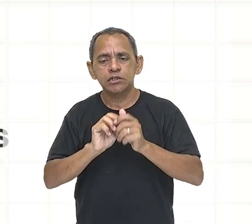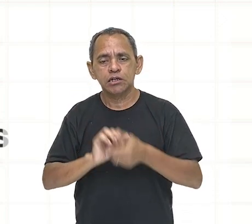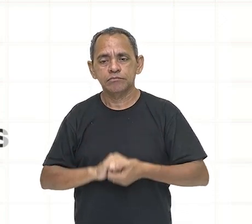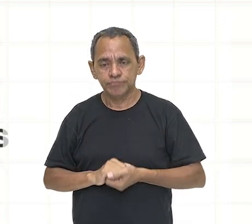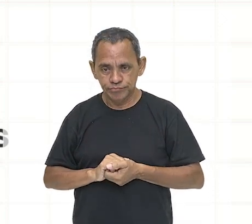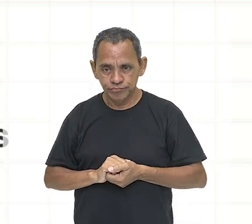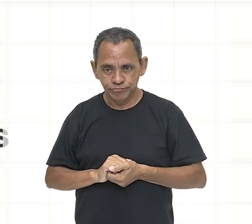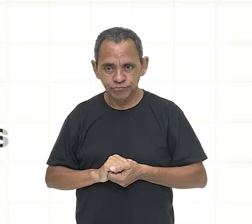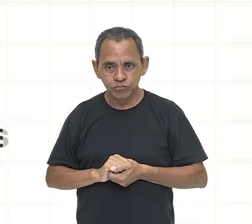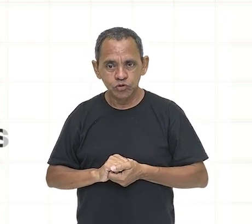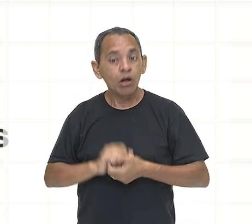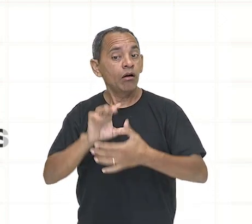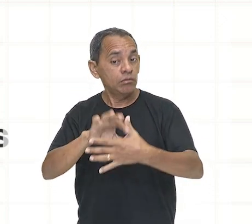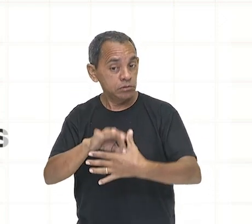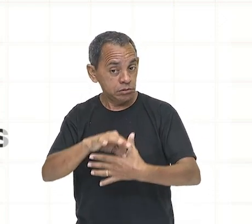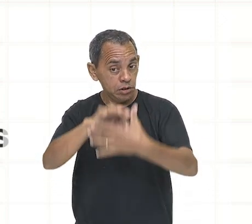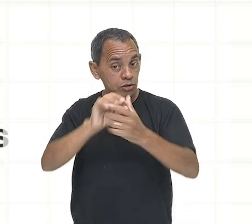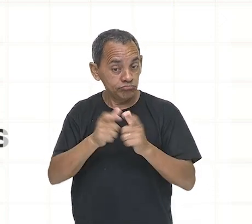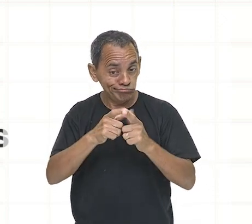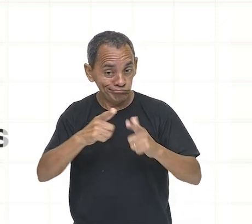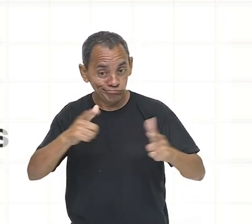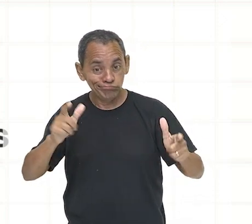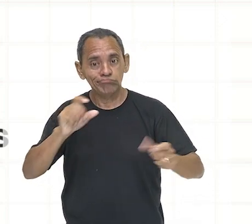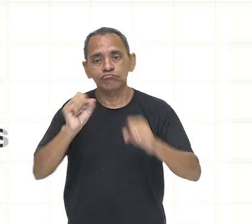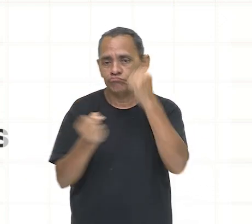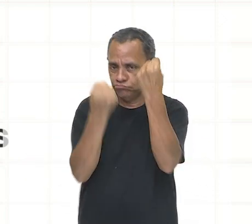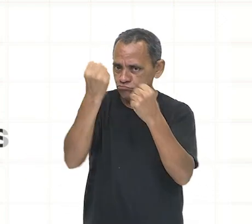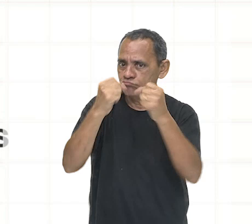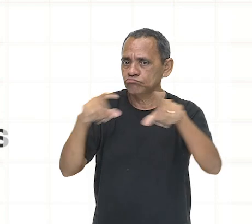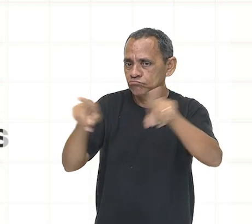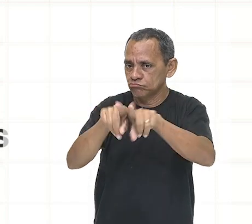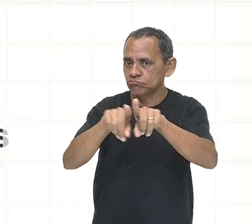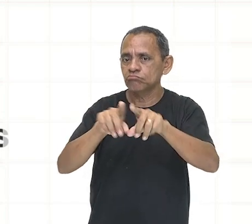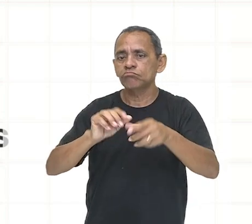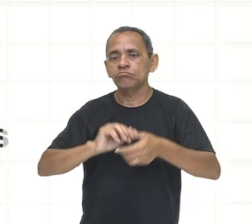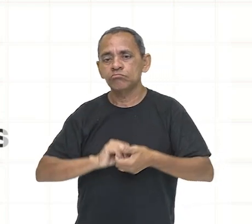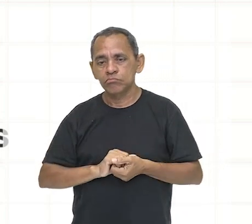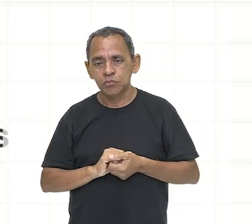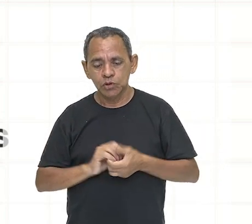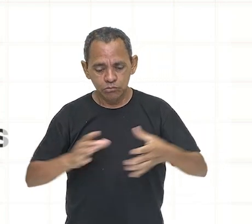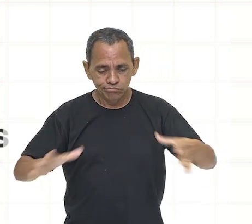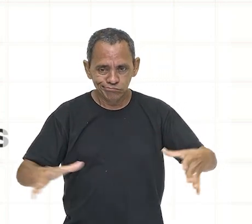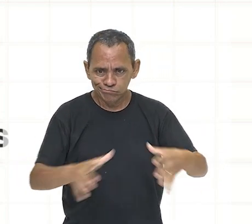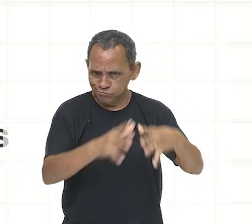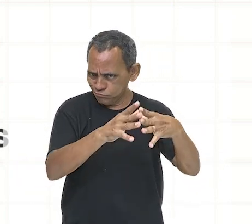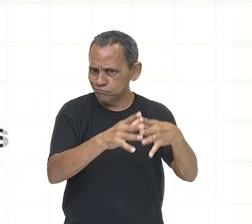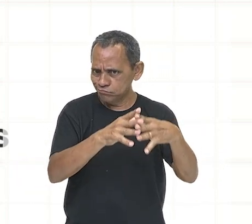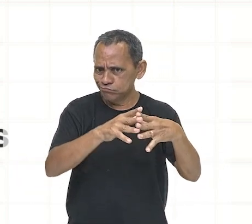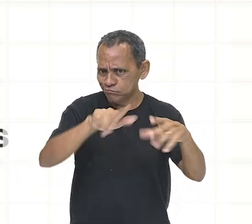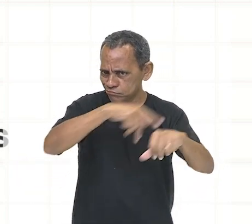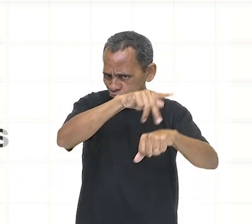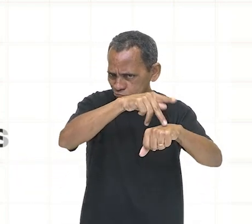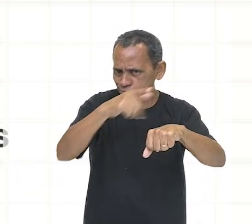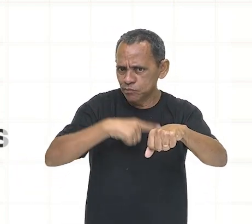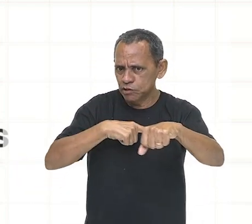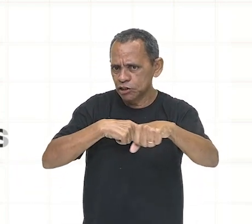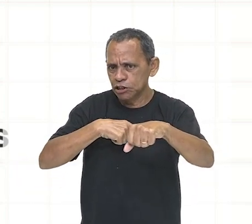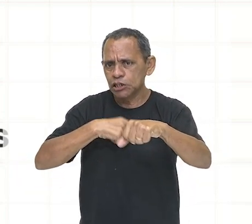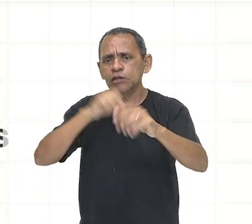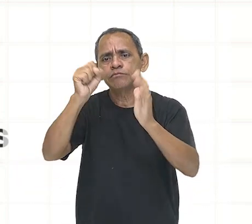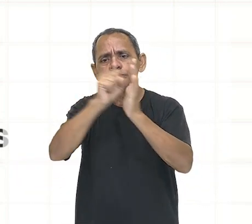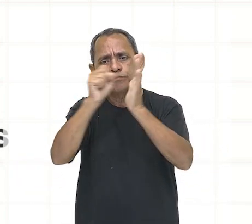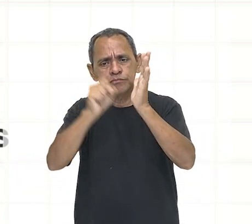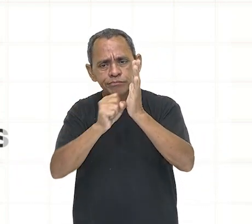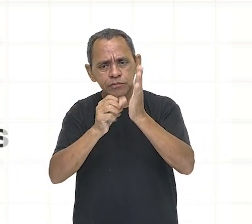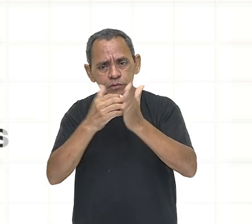agressividade do crescimento industrial e do desenvolvimento que esse grupo de países obteve lá após